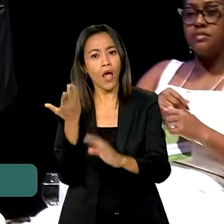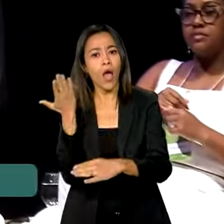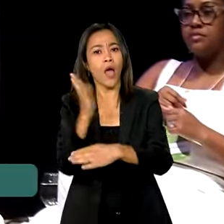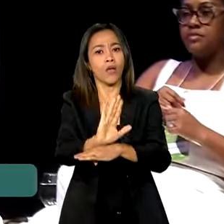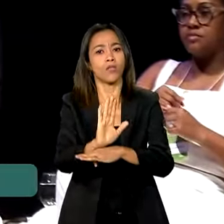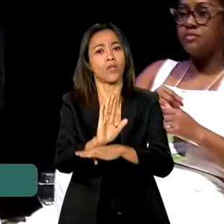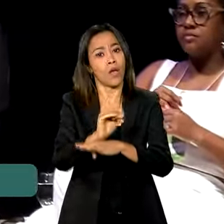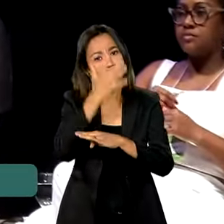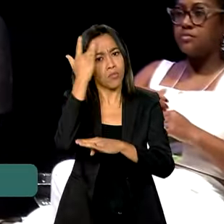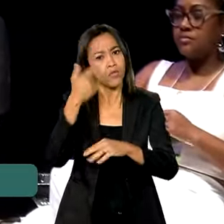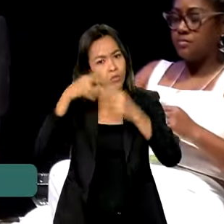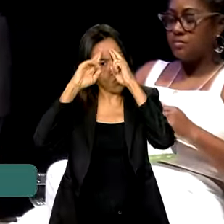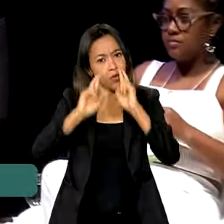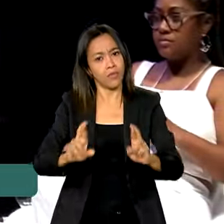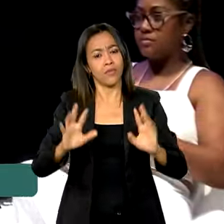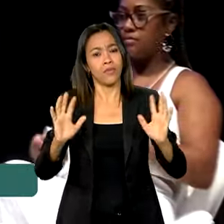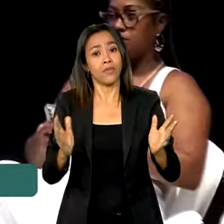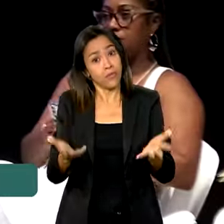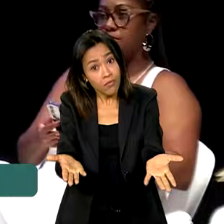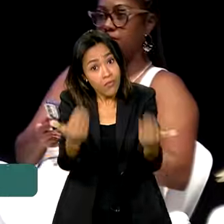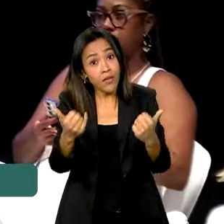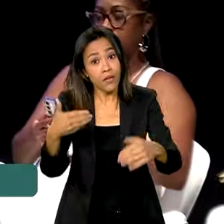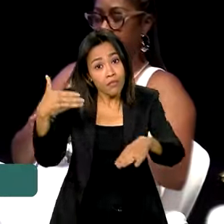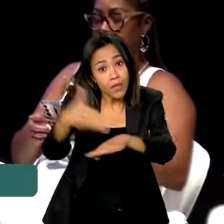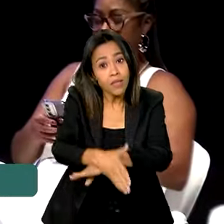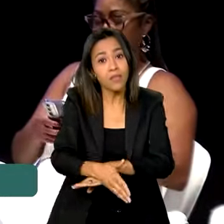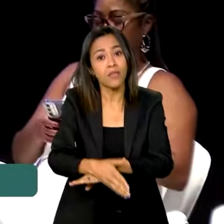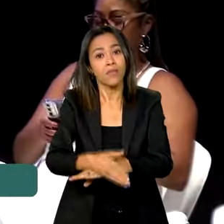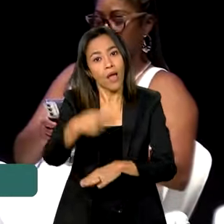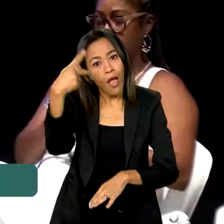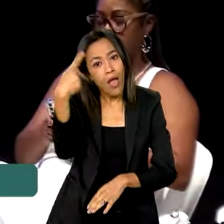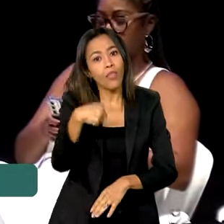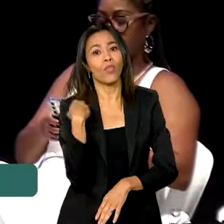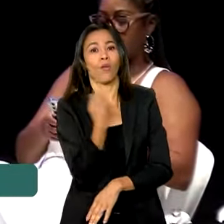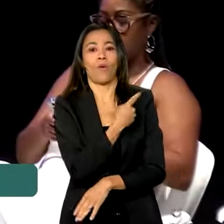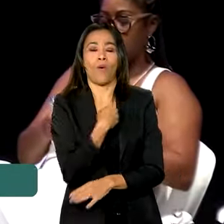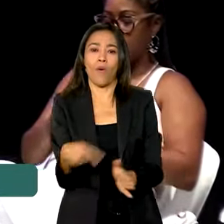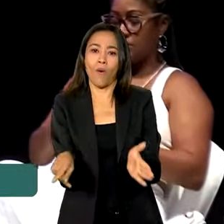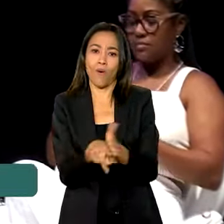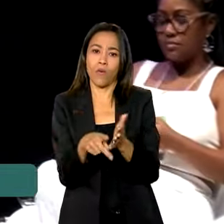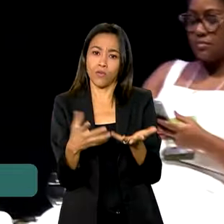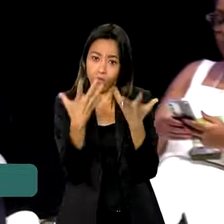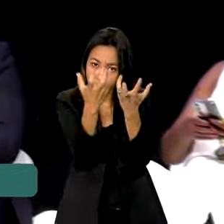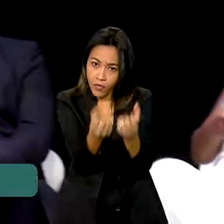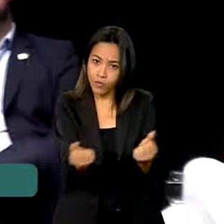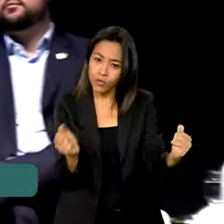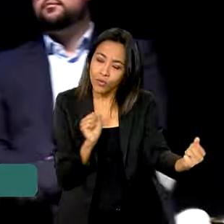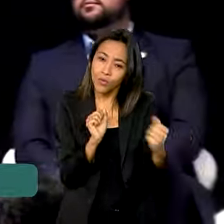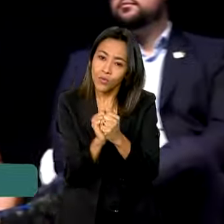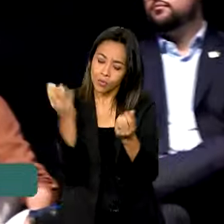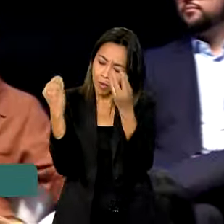Então participe desse processo, tome como seu, é nosso. Vamos construir